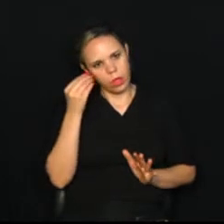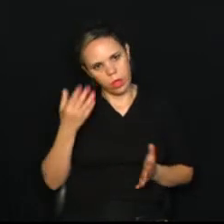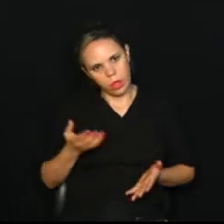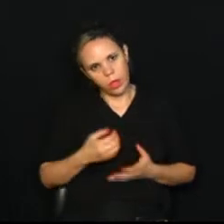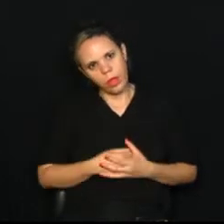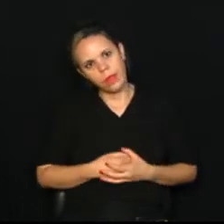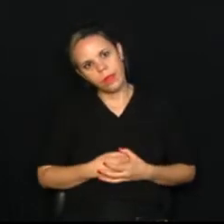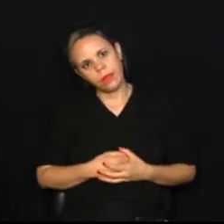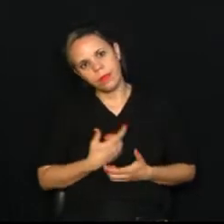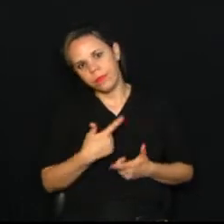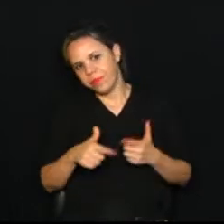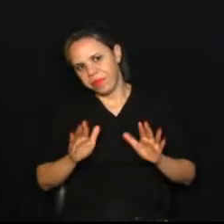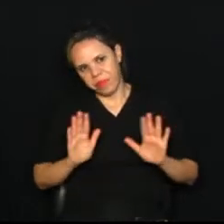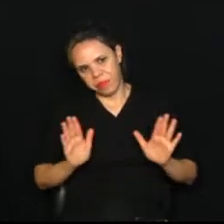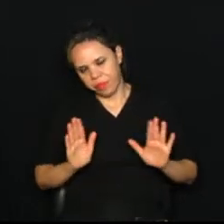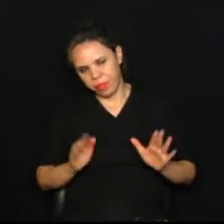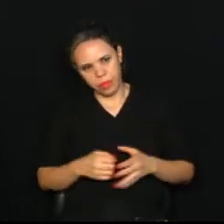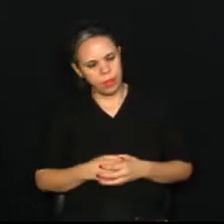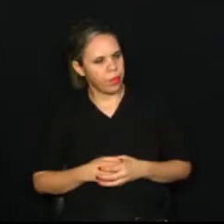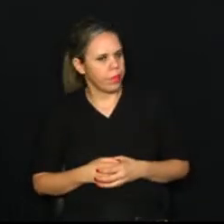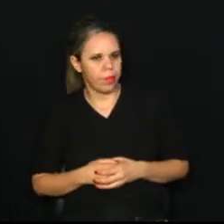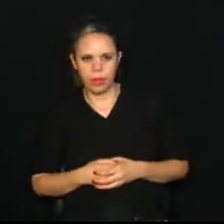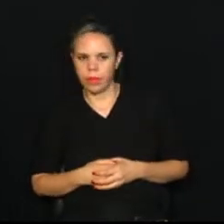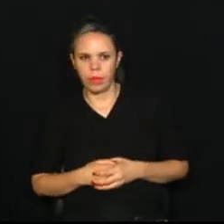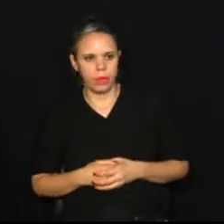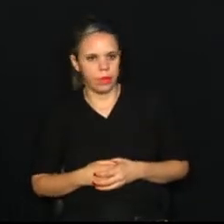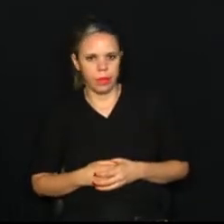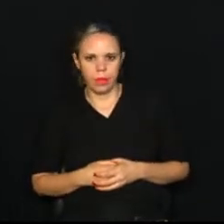para que não haja simplesmente uma